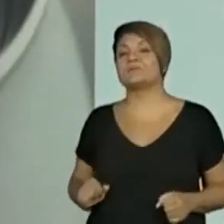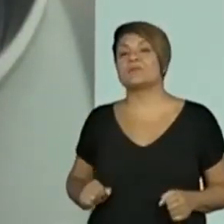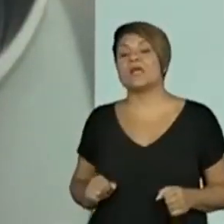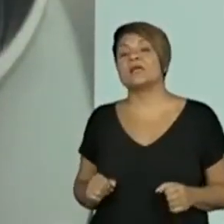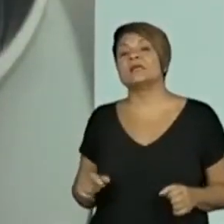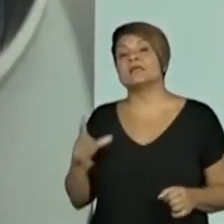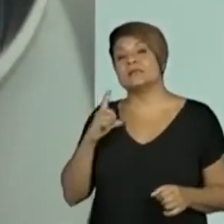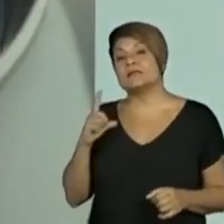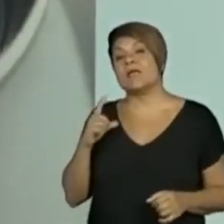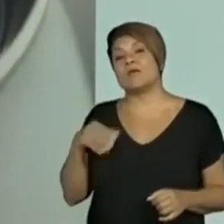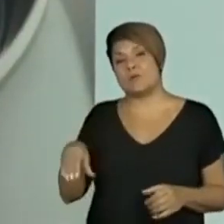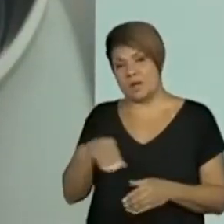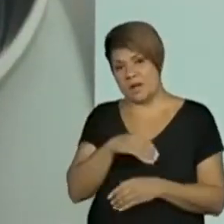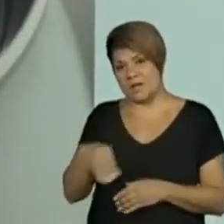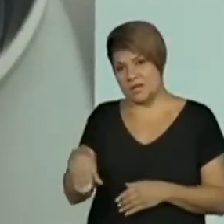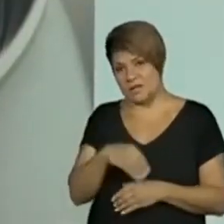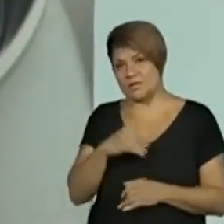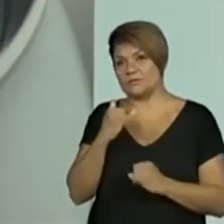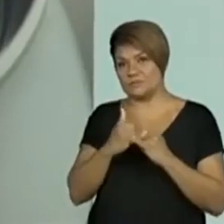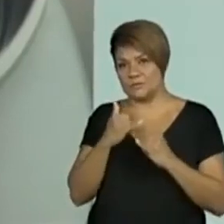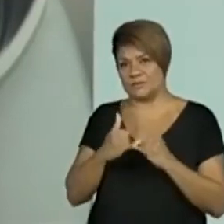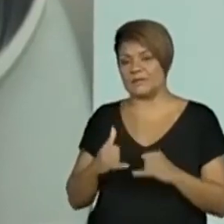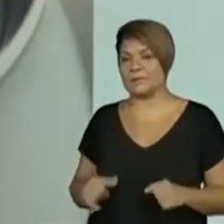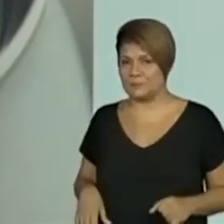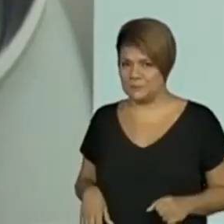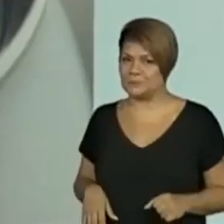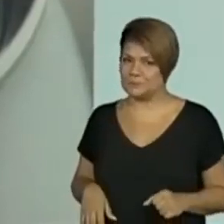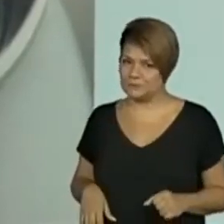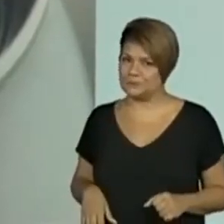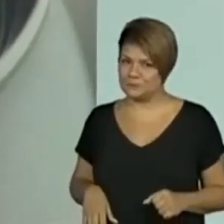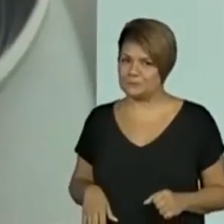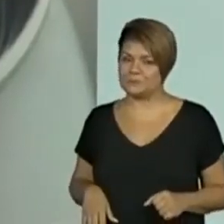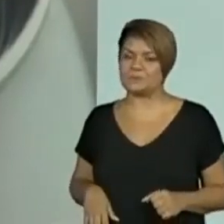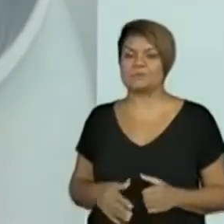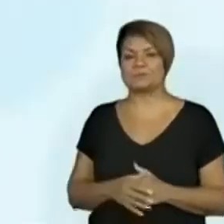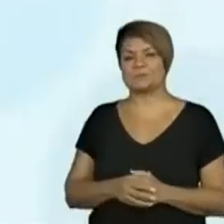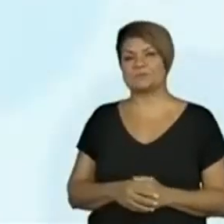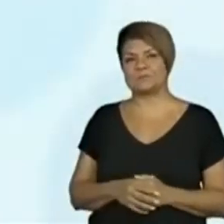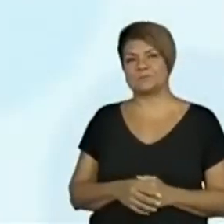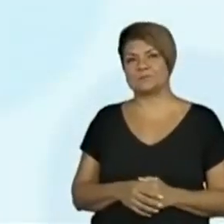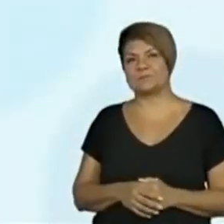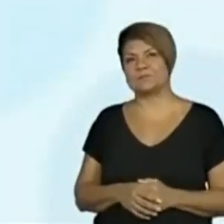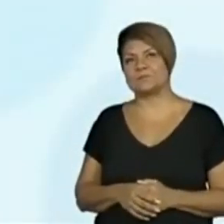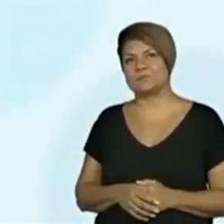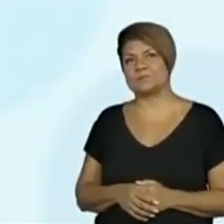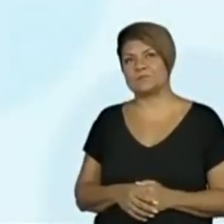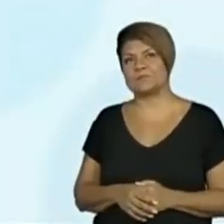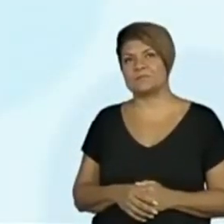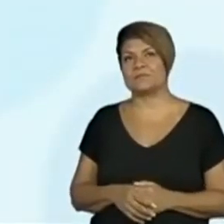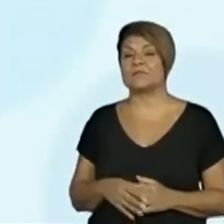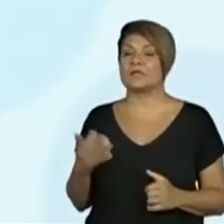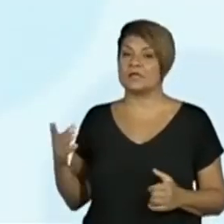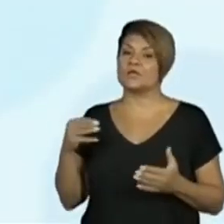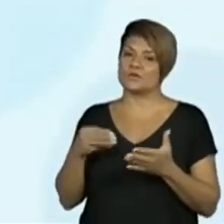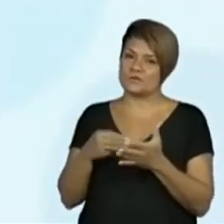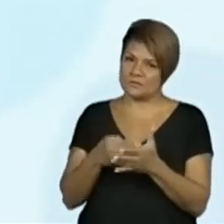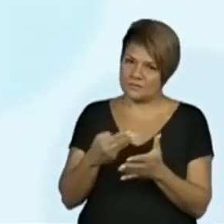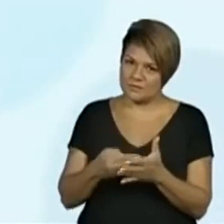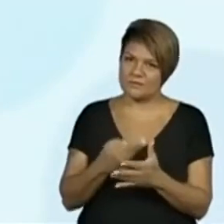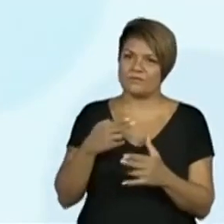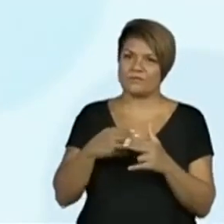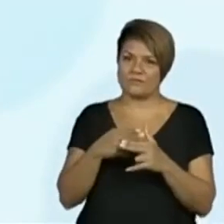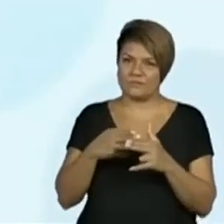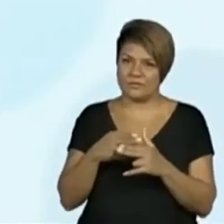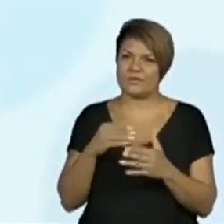e temos os carrinhos que também né que a gente vai falar que são a parte de metal não é e os talheres